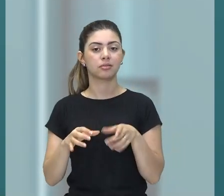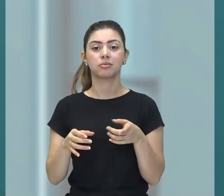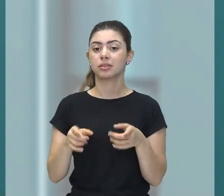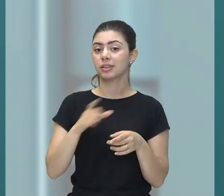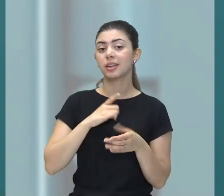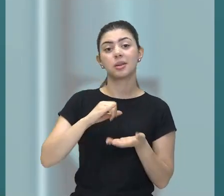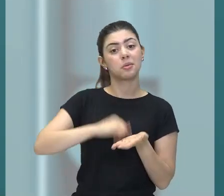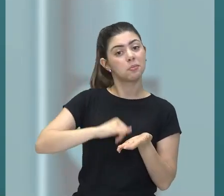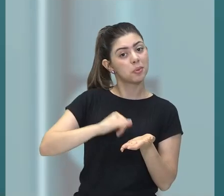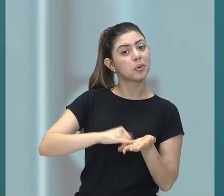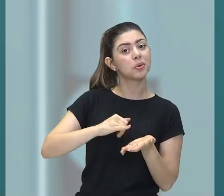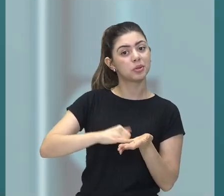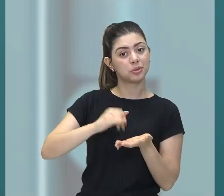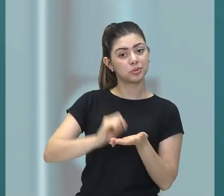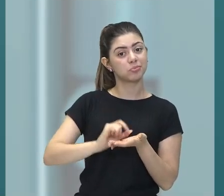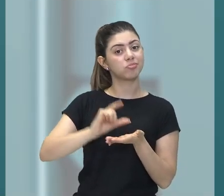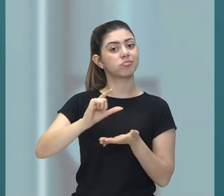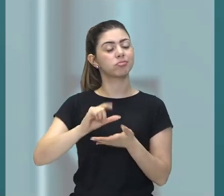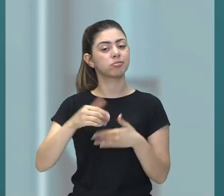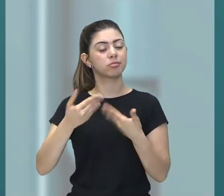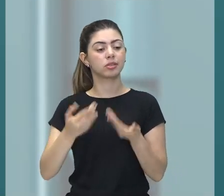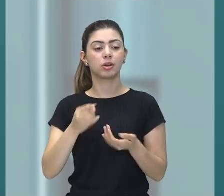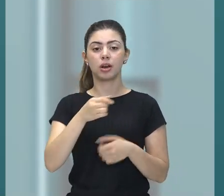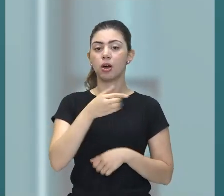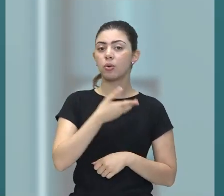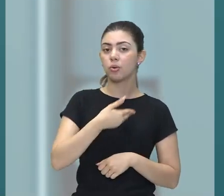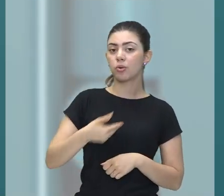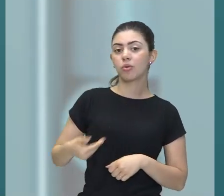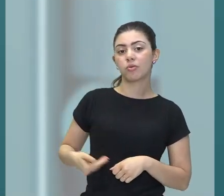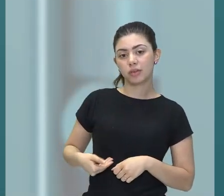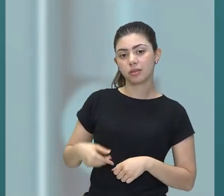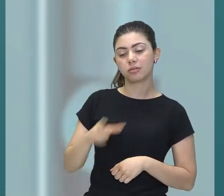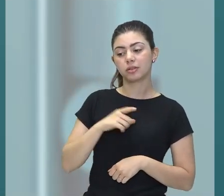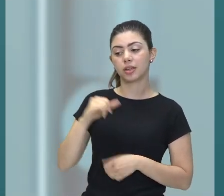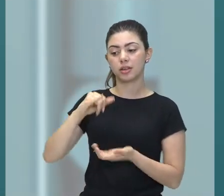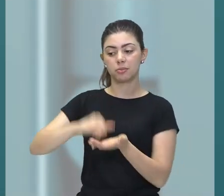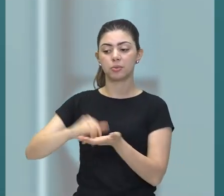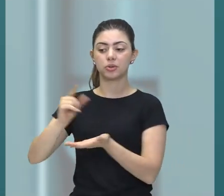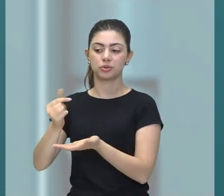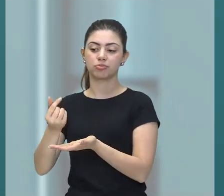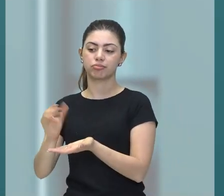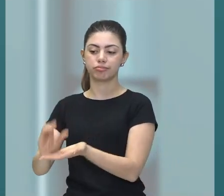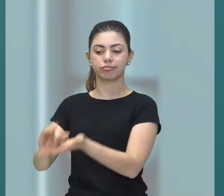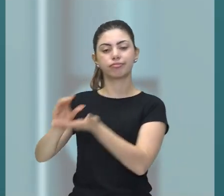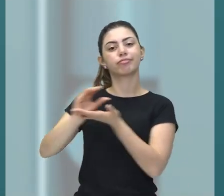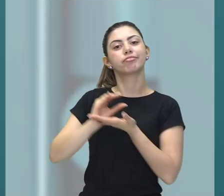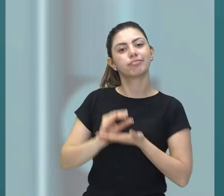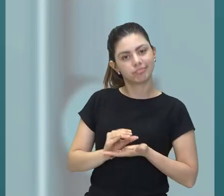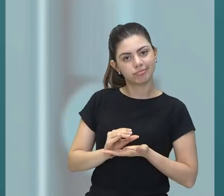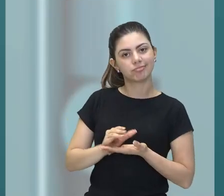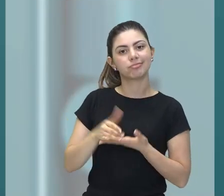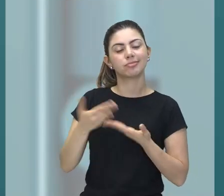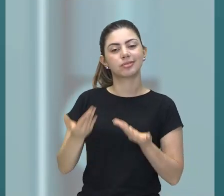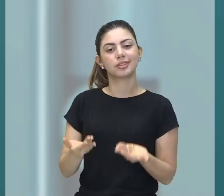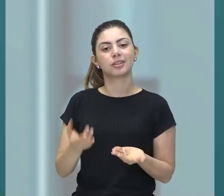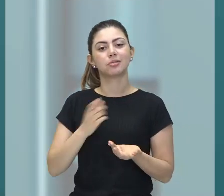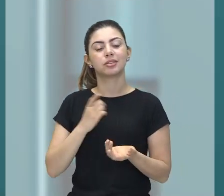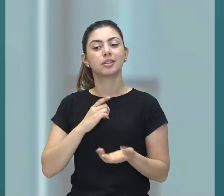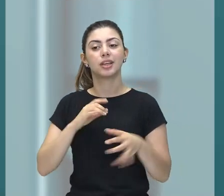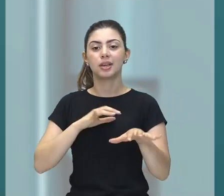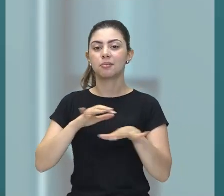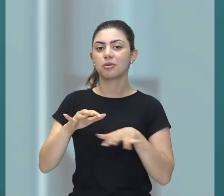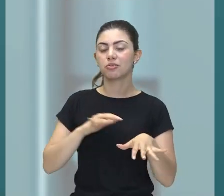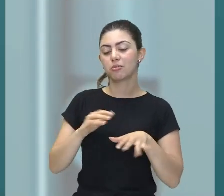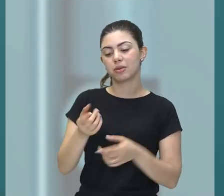imposto sobre aquilo. Então o Estado acaba também arrecadando sua fatia, né? Isso tudo vai gerando